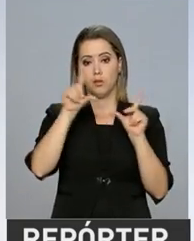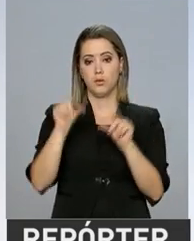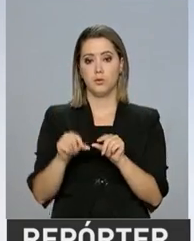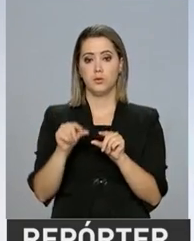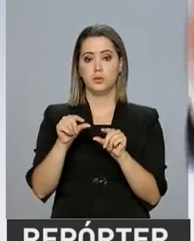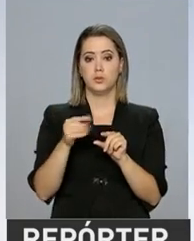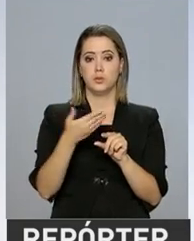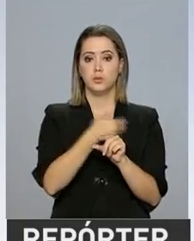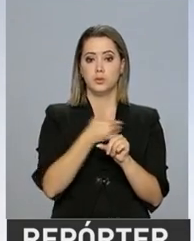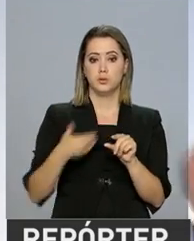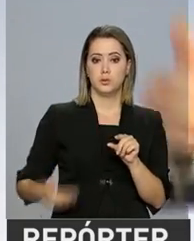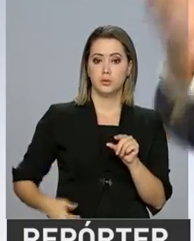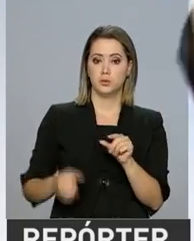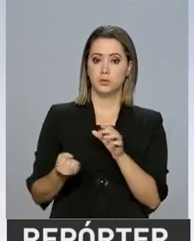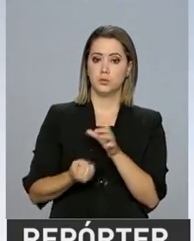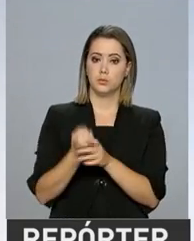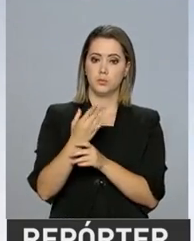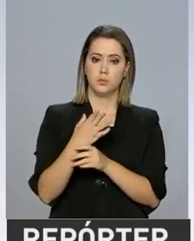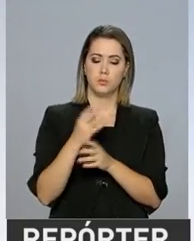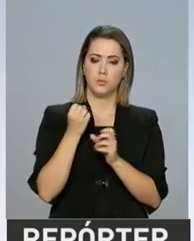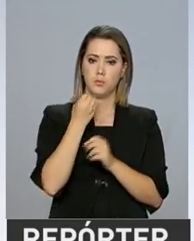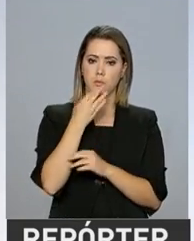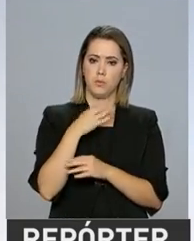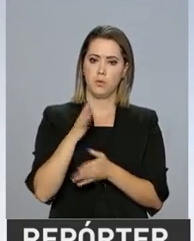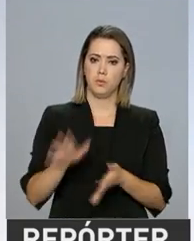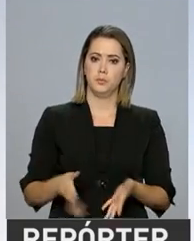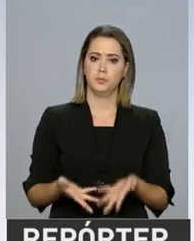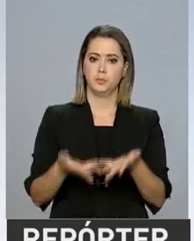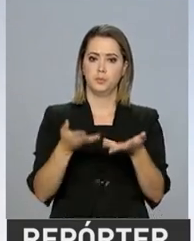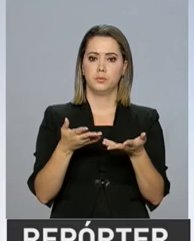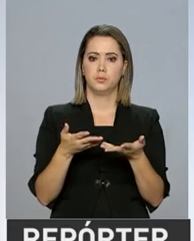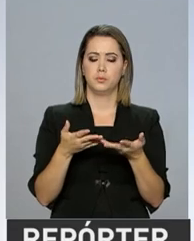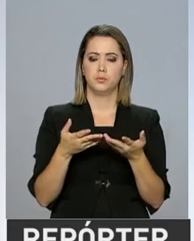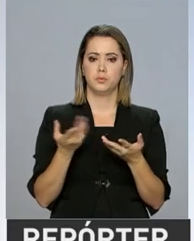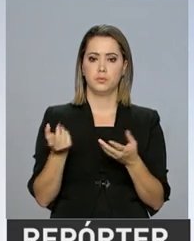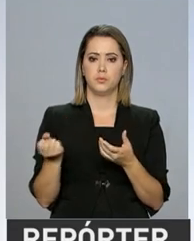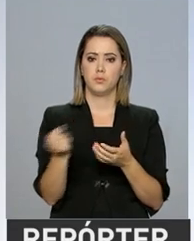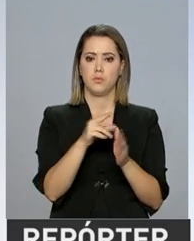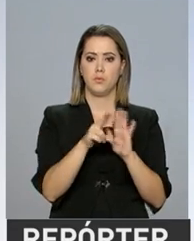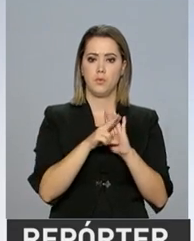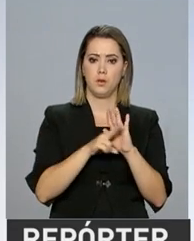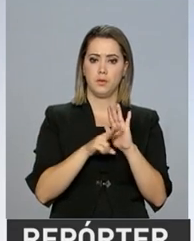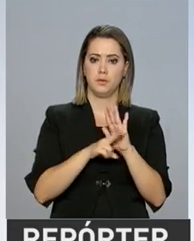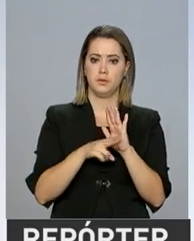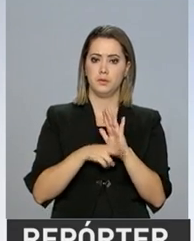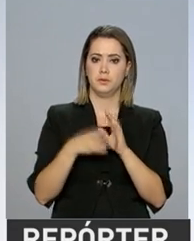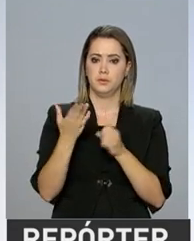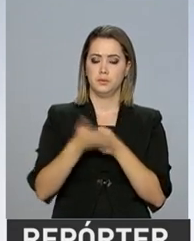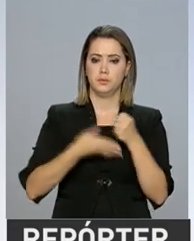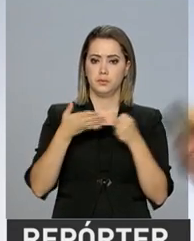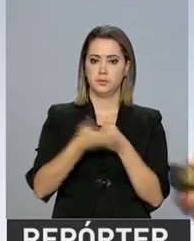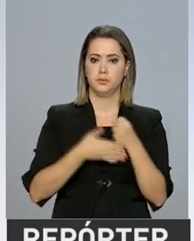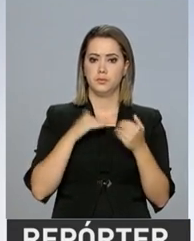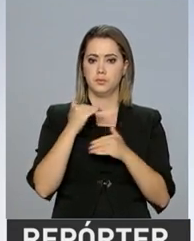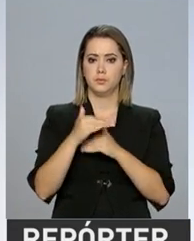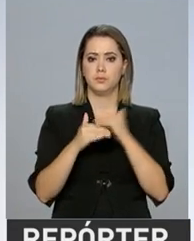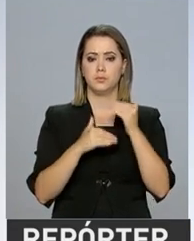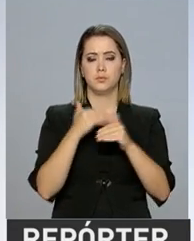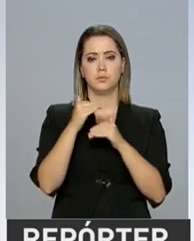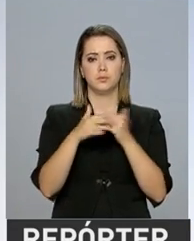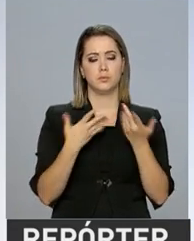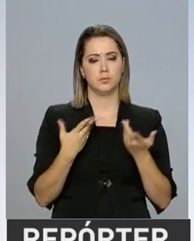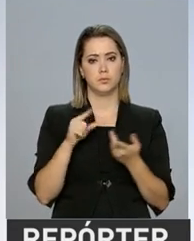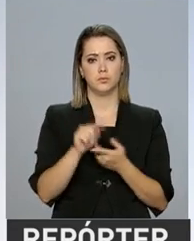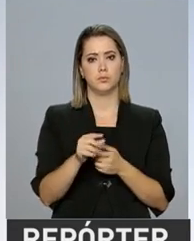estado e uma criação favorável à produção reformas estruturais vão aumentar a produtividade do